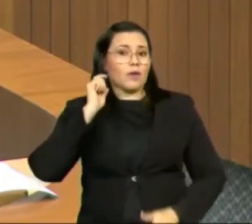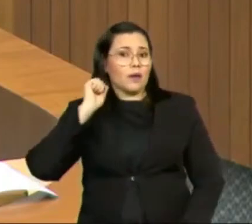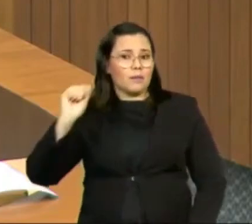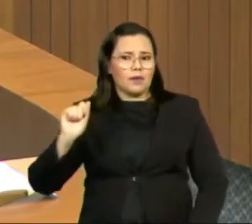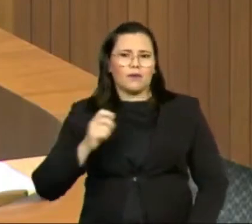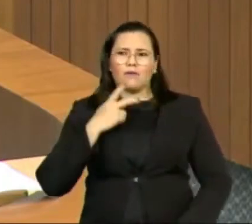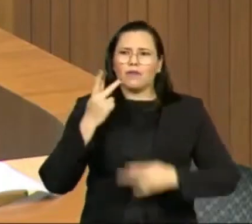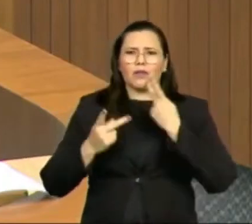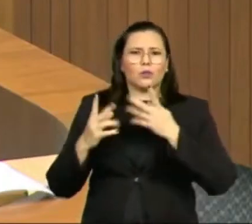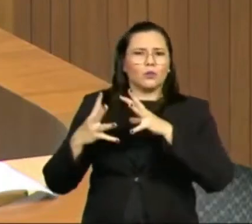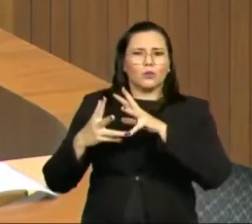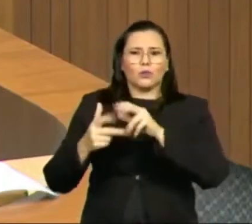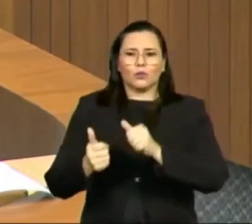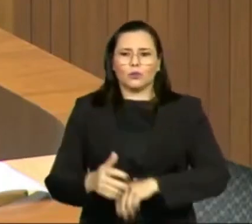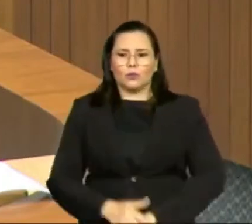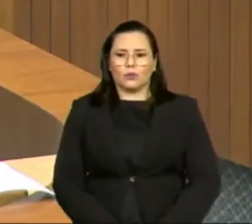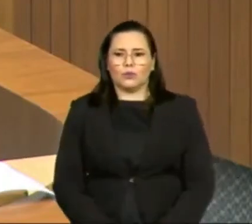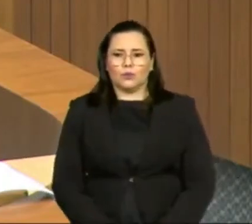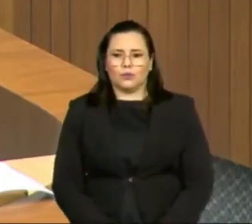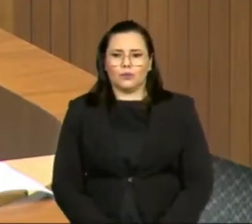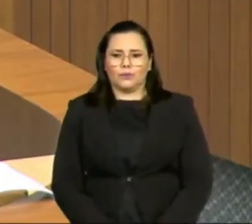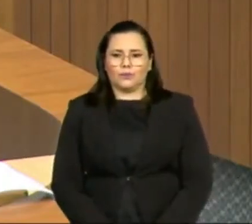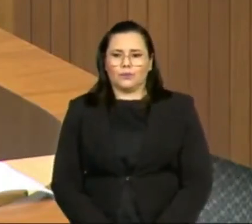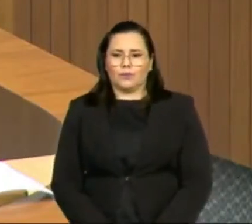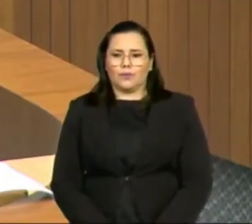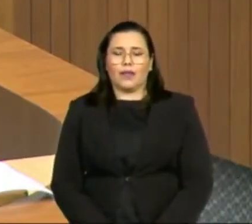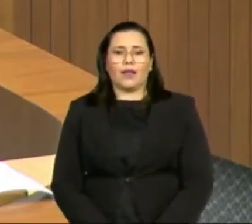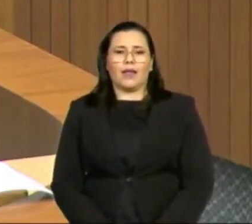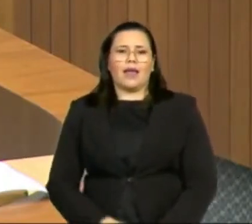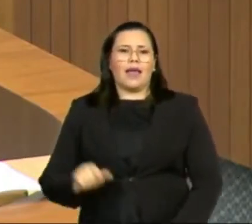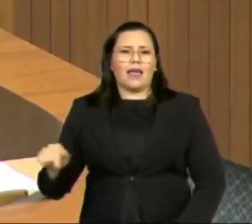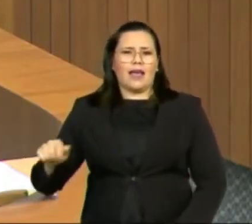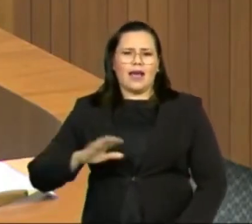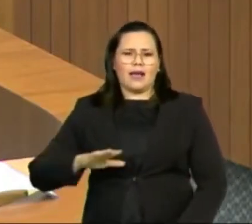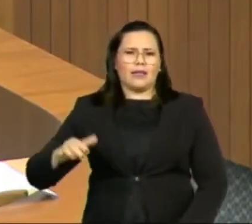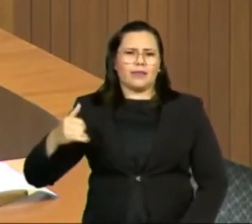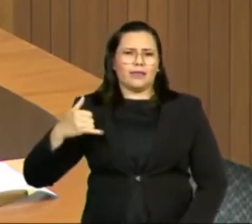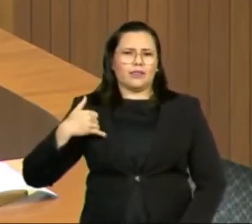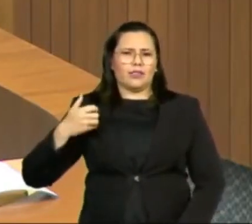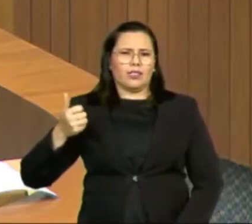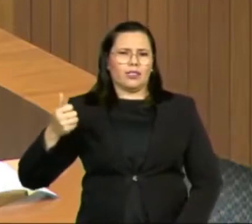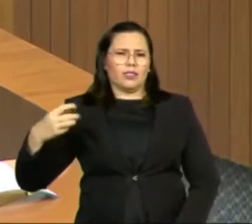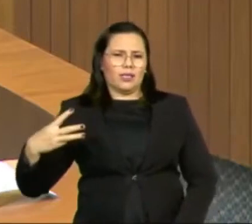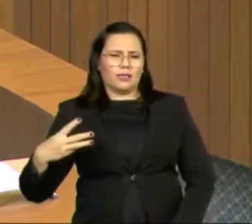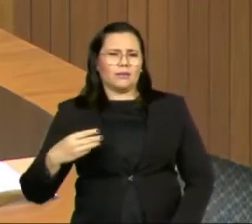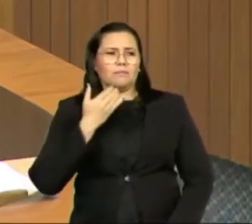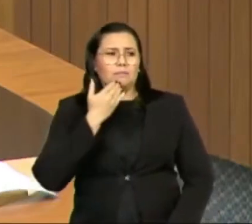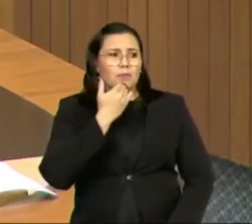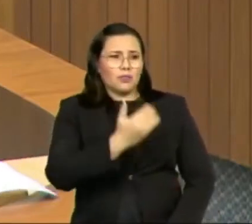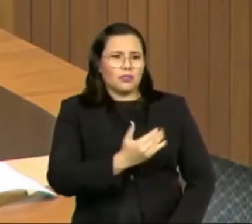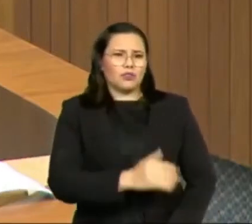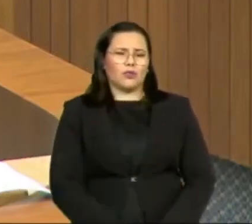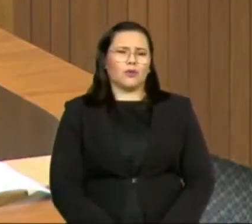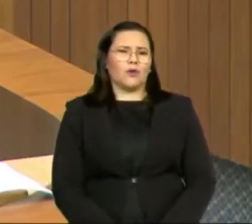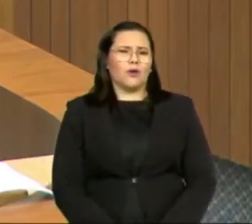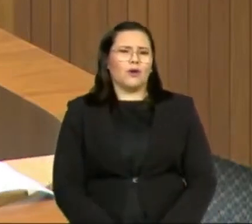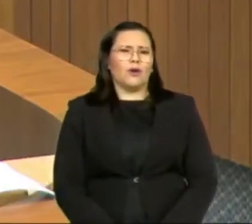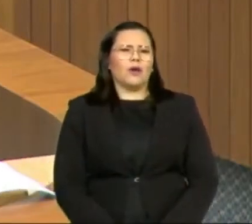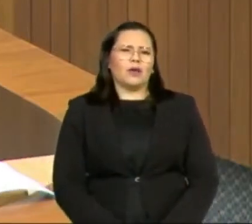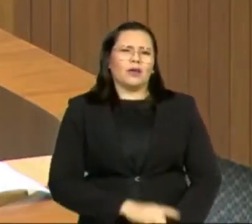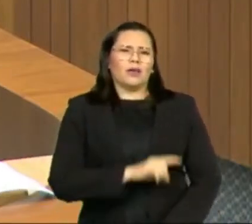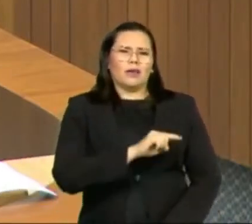contando tudo. Ela pediu a ele que parasse com aquilo, porque ela não aguentava mais, para ele